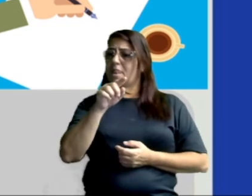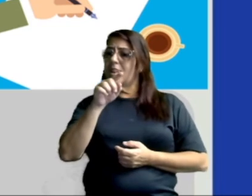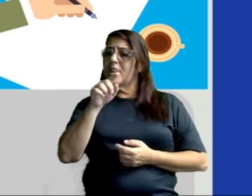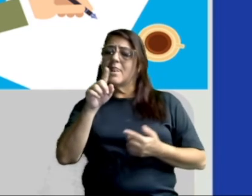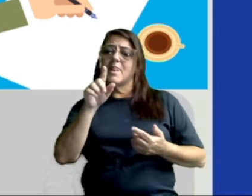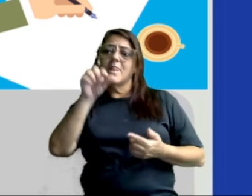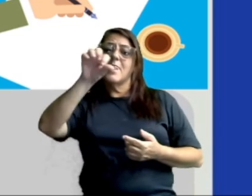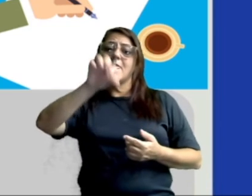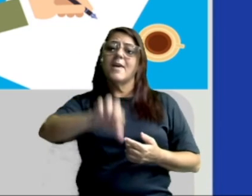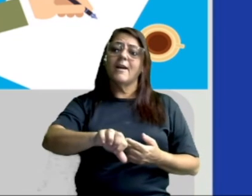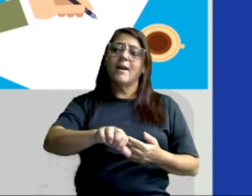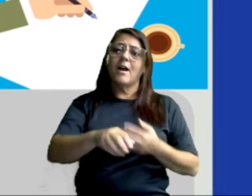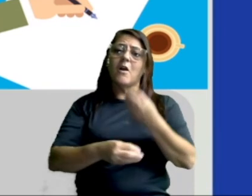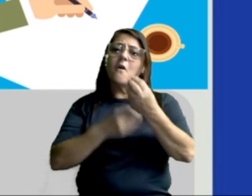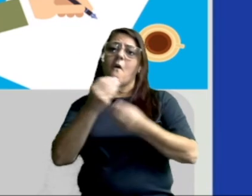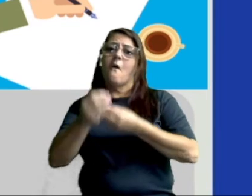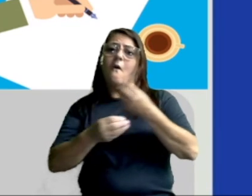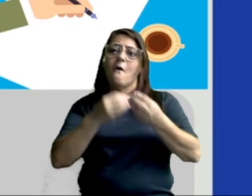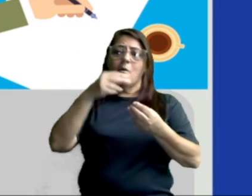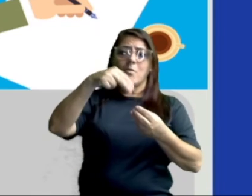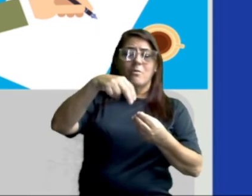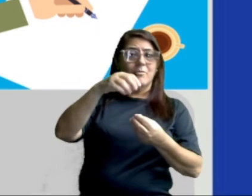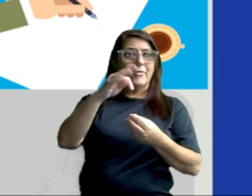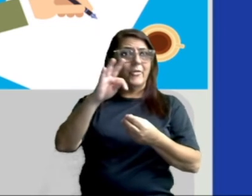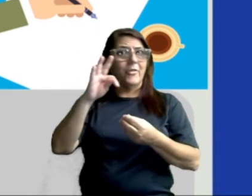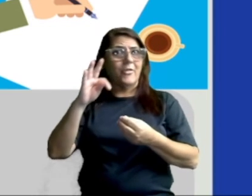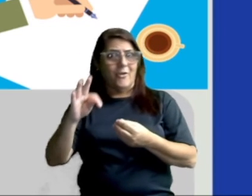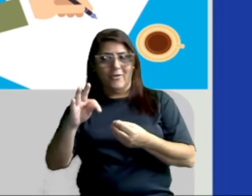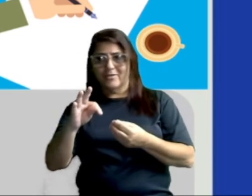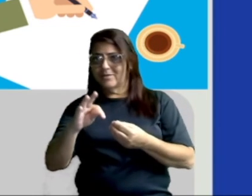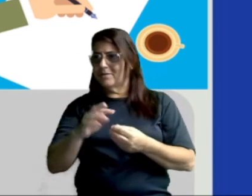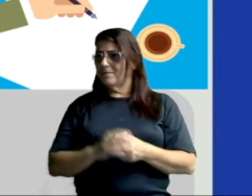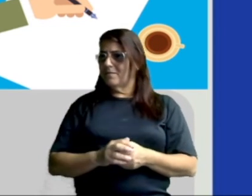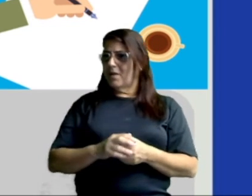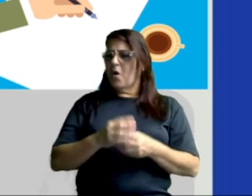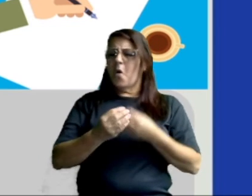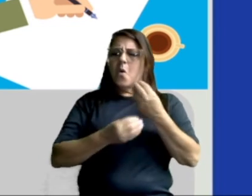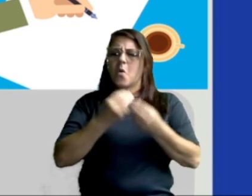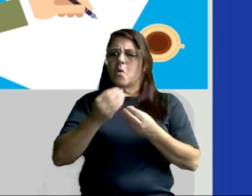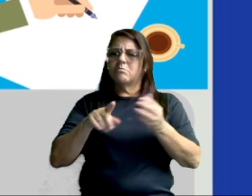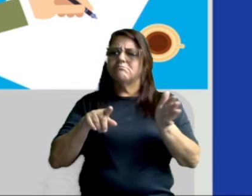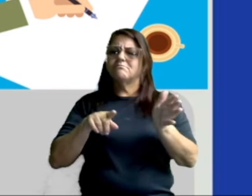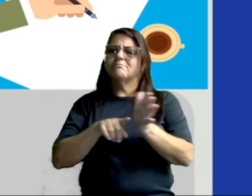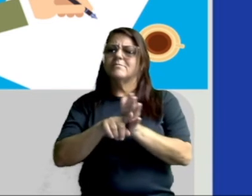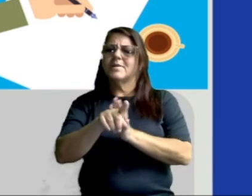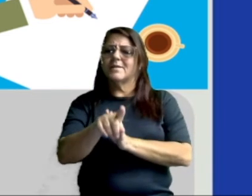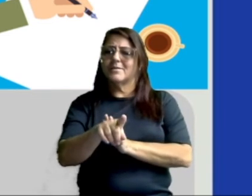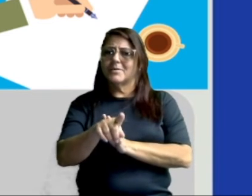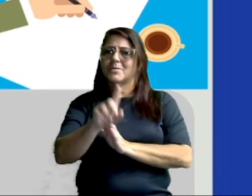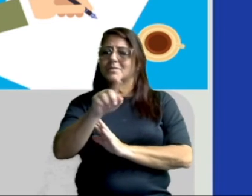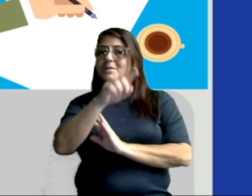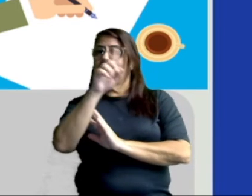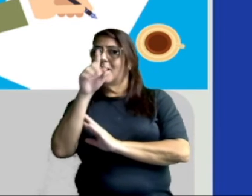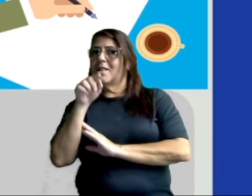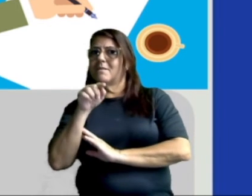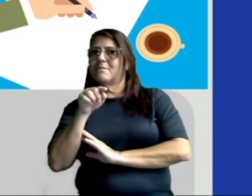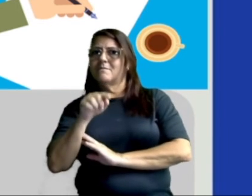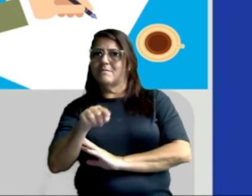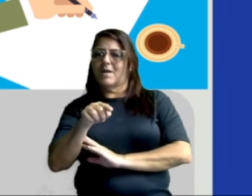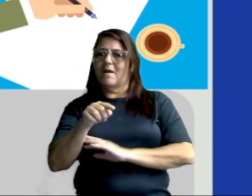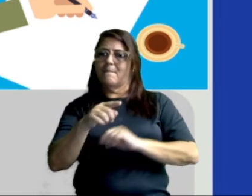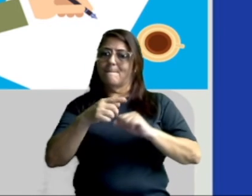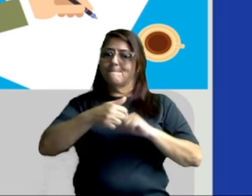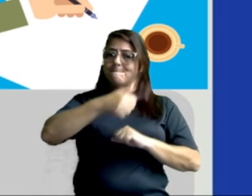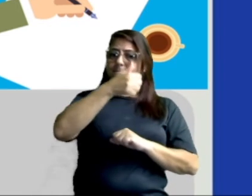school in this moment. Como é que eu faço para torná-la pergunta? E aí, ó, a gente tem aquele joguinho,